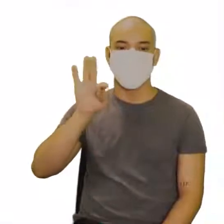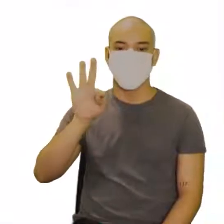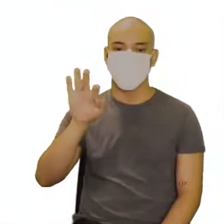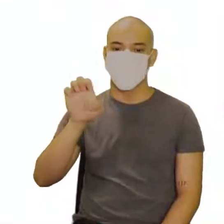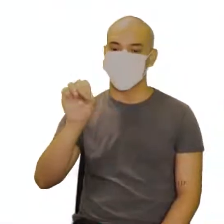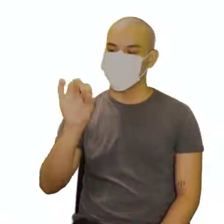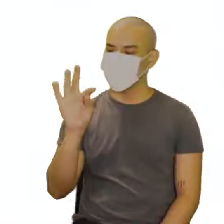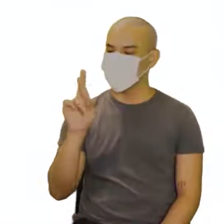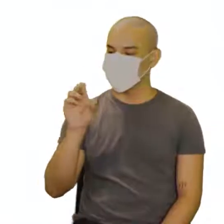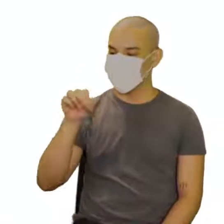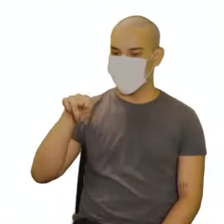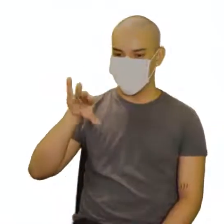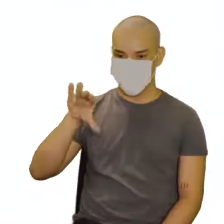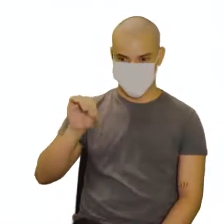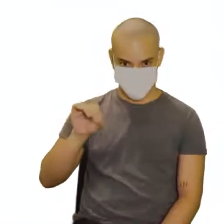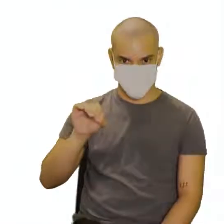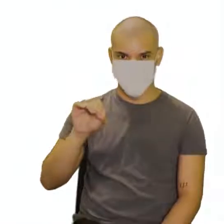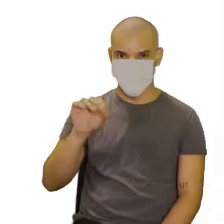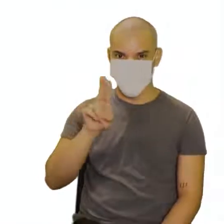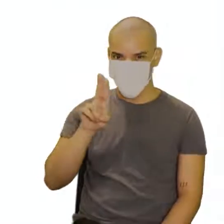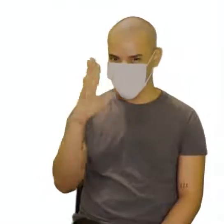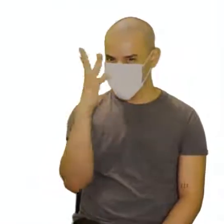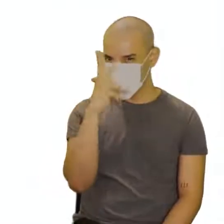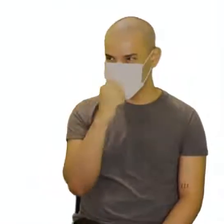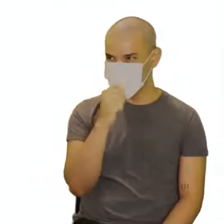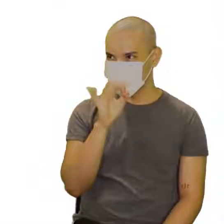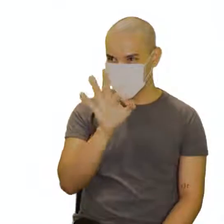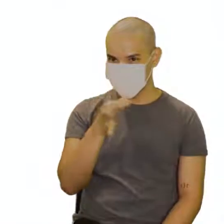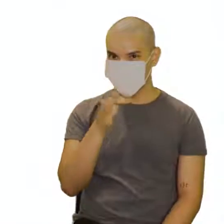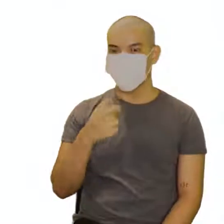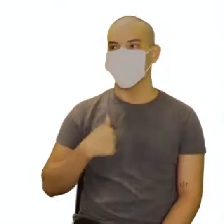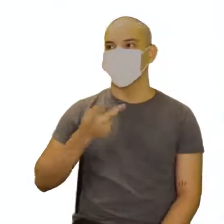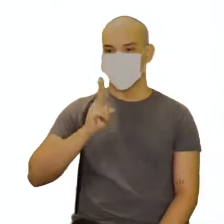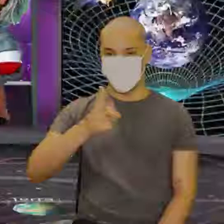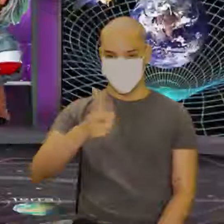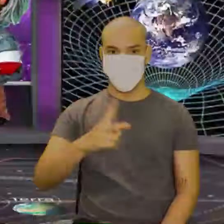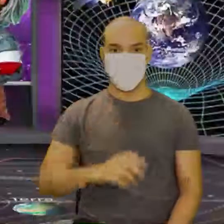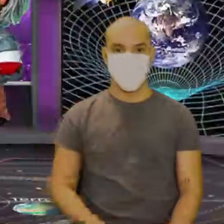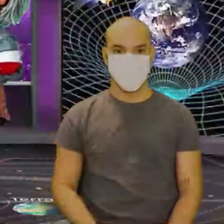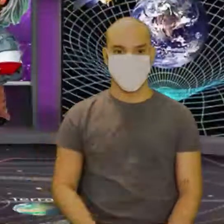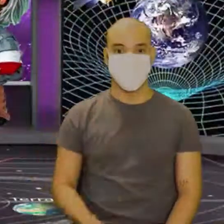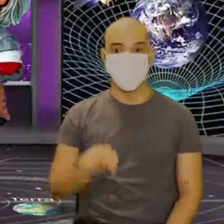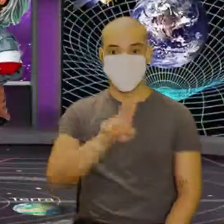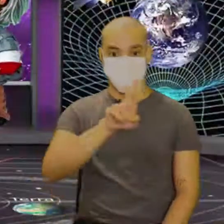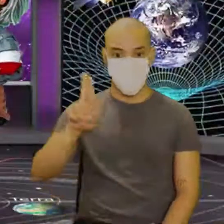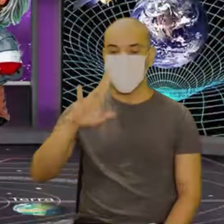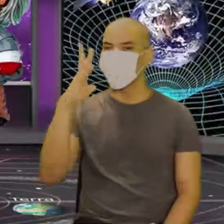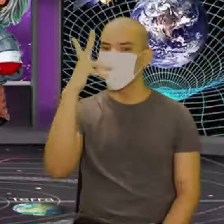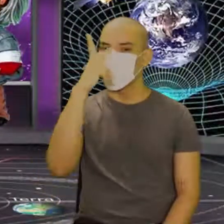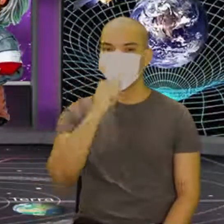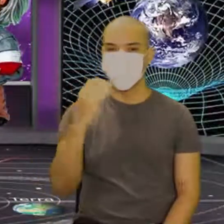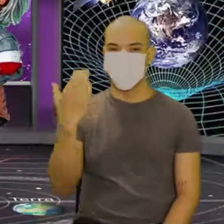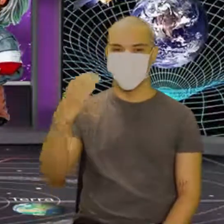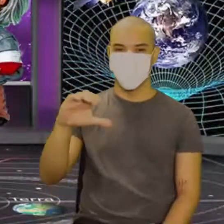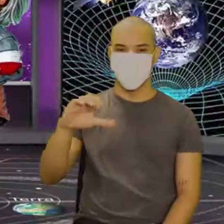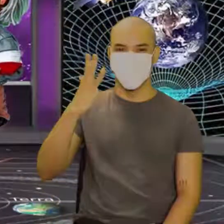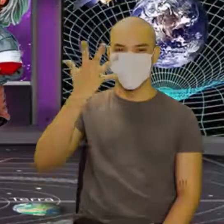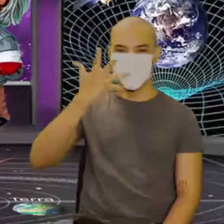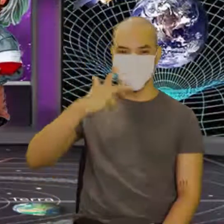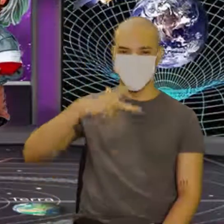de estrôncio. Não bonito, né, pessoal? Olha só bem comigo aqui. Não bonito para colocar numa criança, já